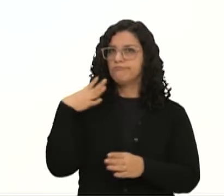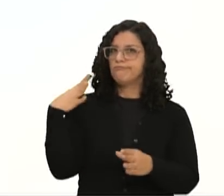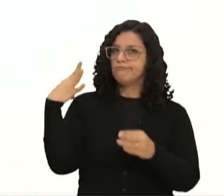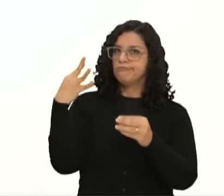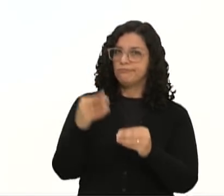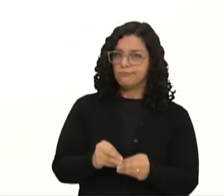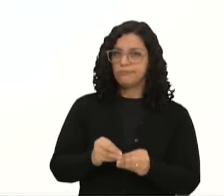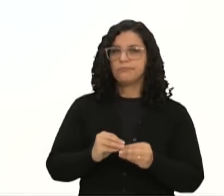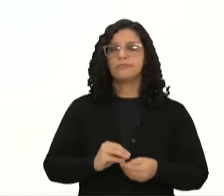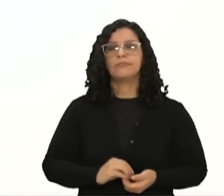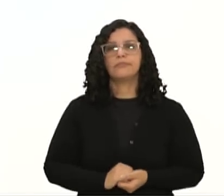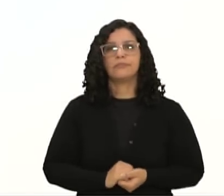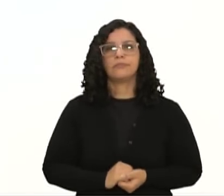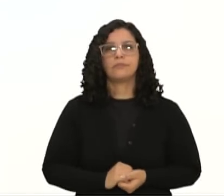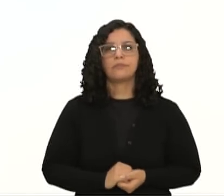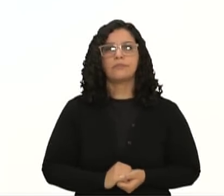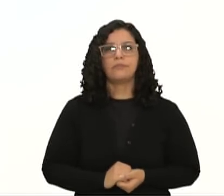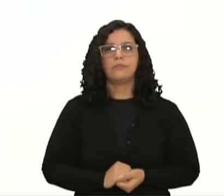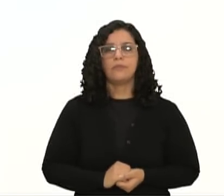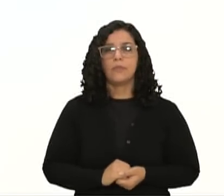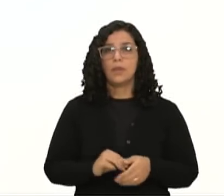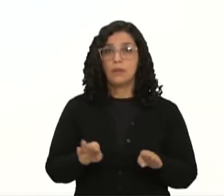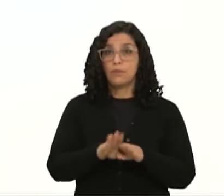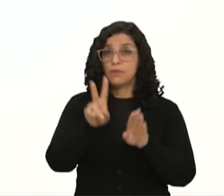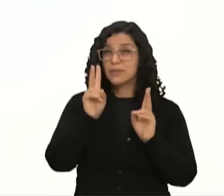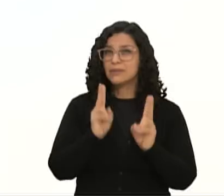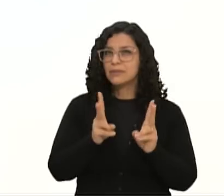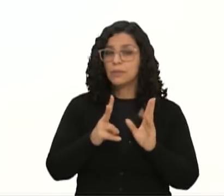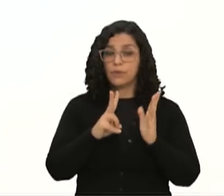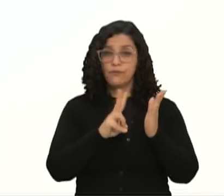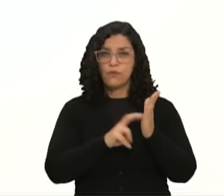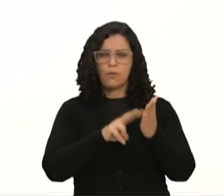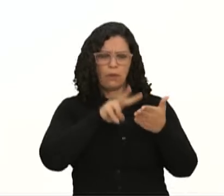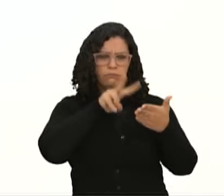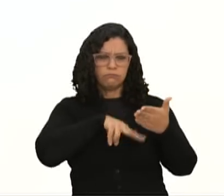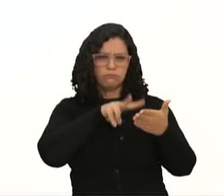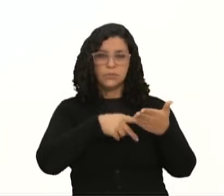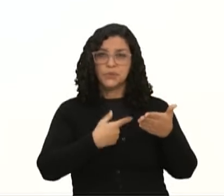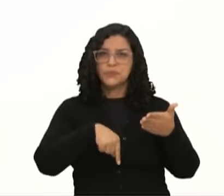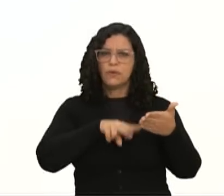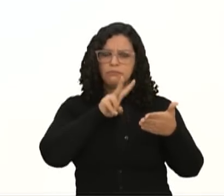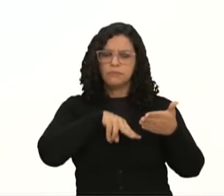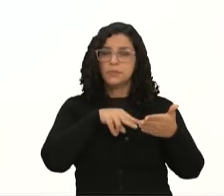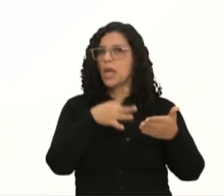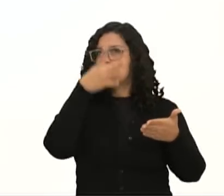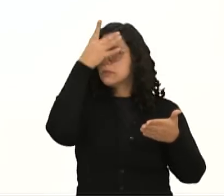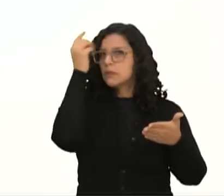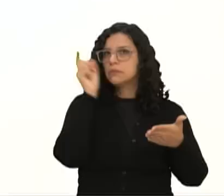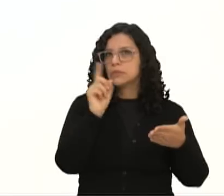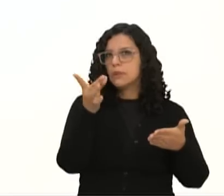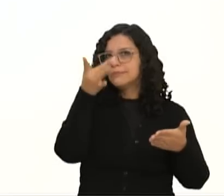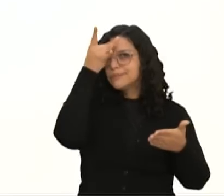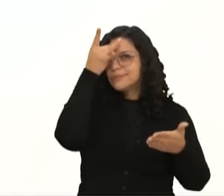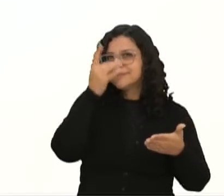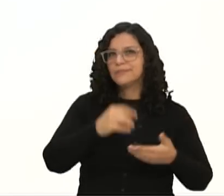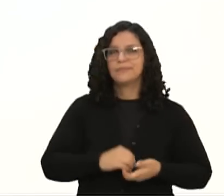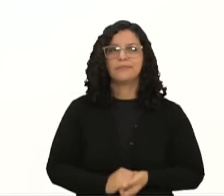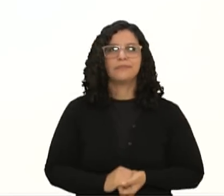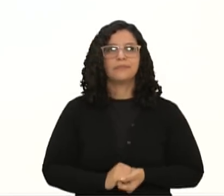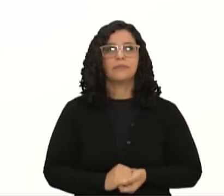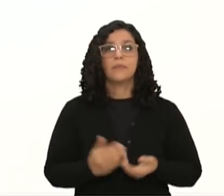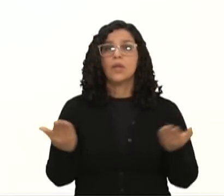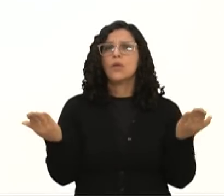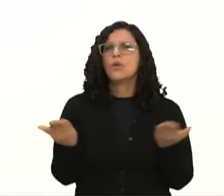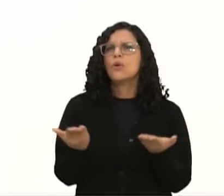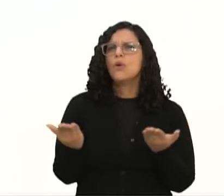revisão dos problemas de saúde. Revisem sempre esse vocabulário, certo? Para vocês não esquecerem.